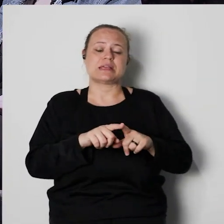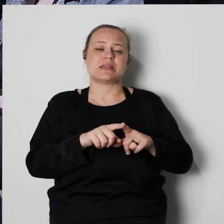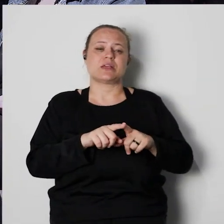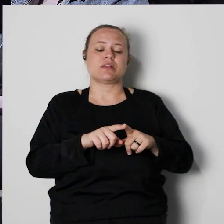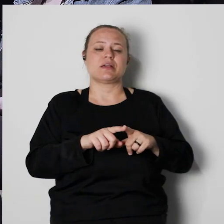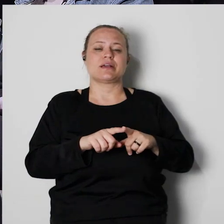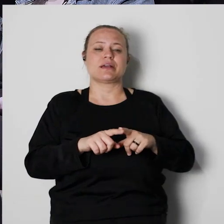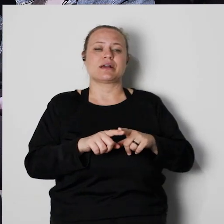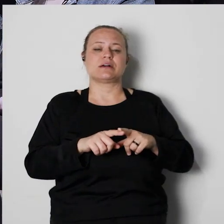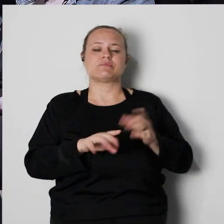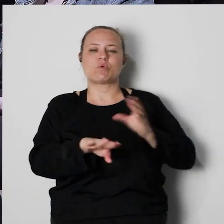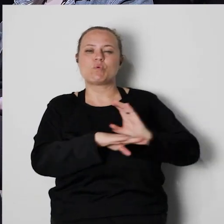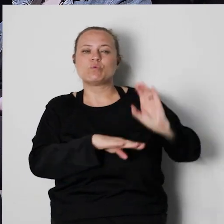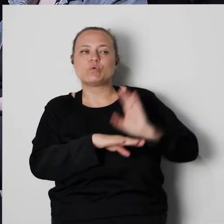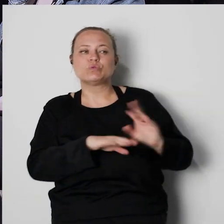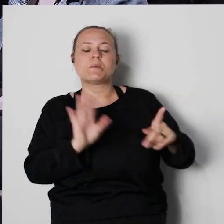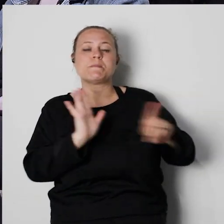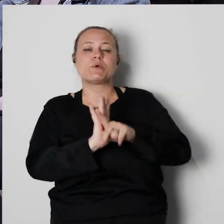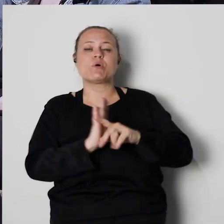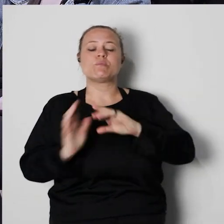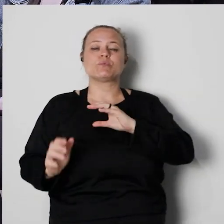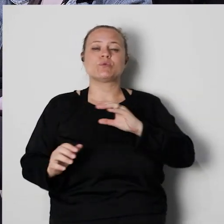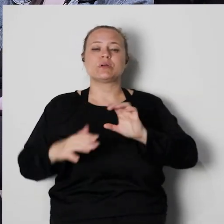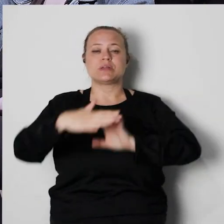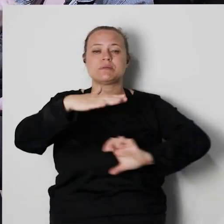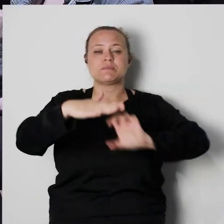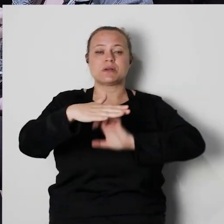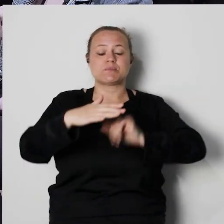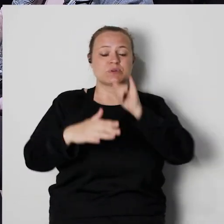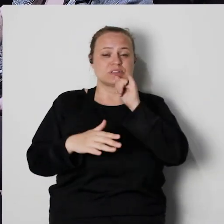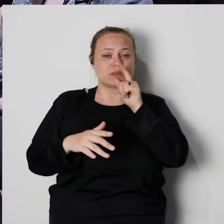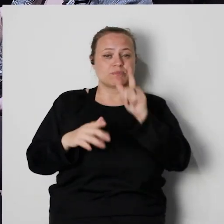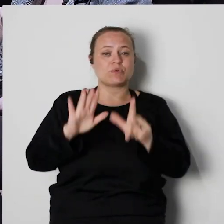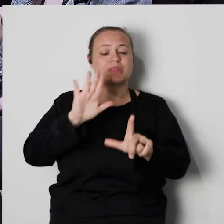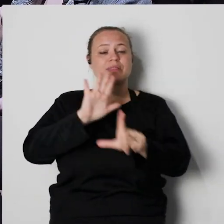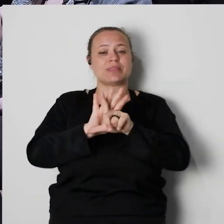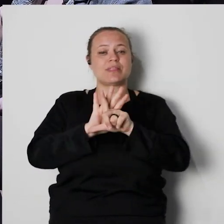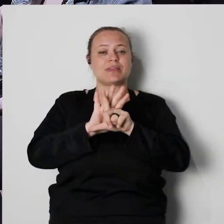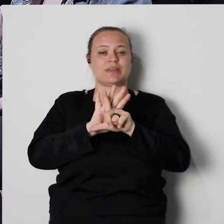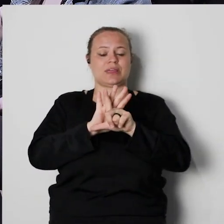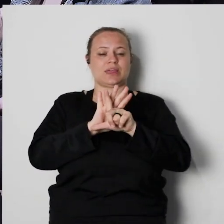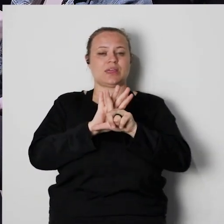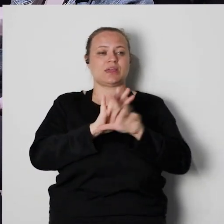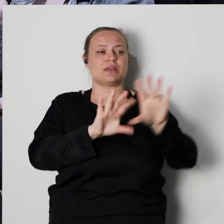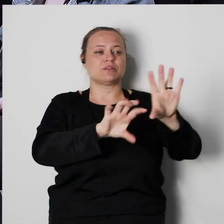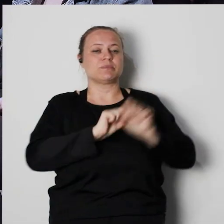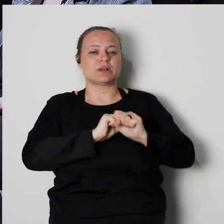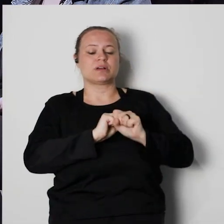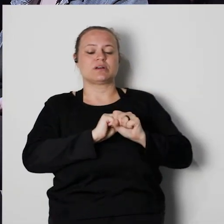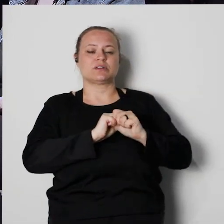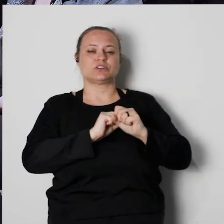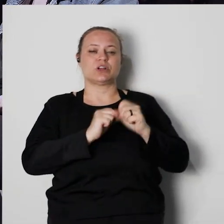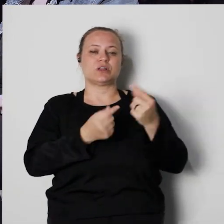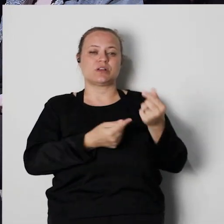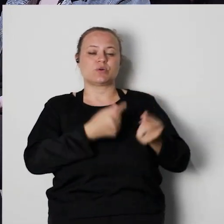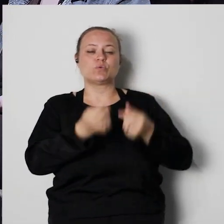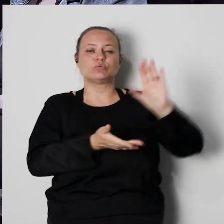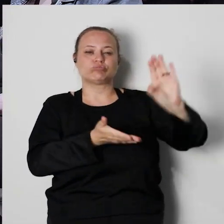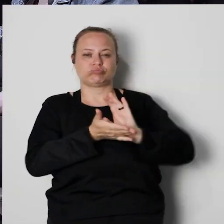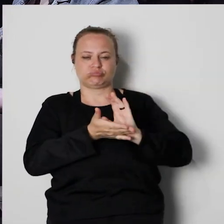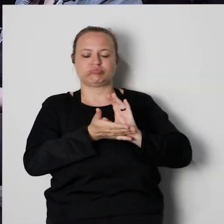essas produções também, mas a capacitação também da organização pública, né? E eu diria inclusive